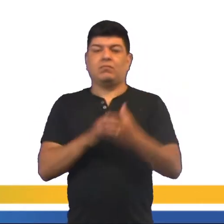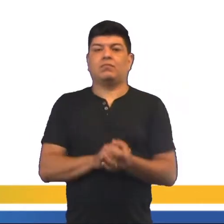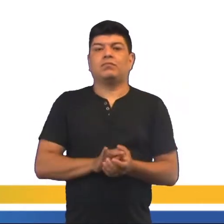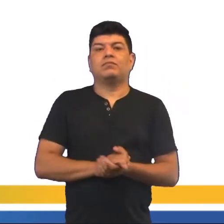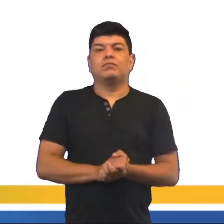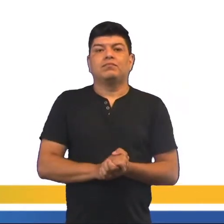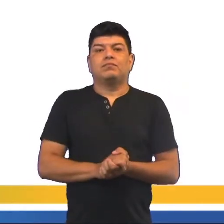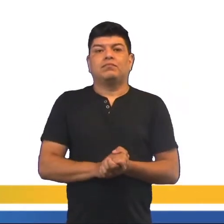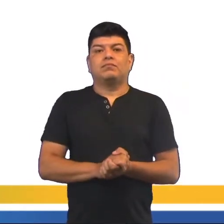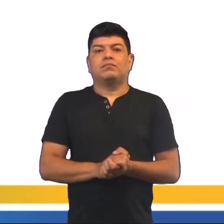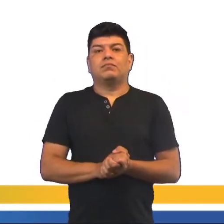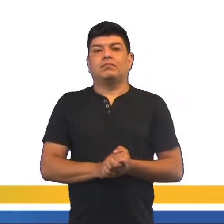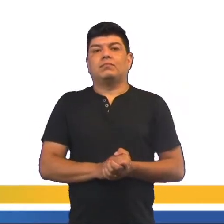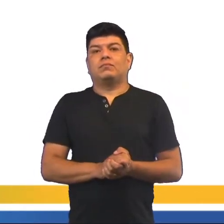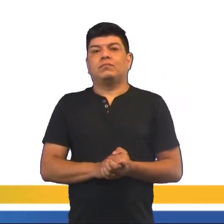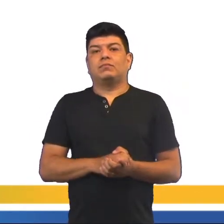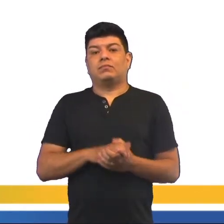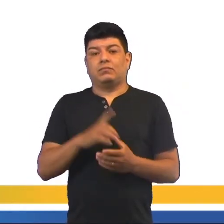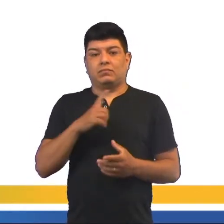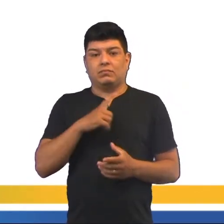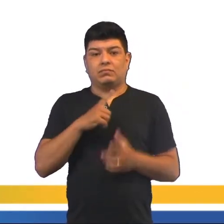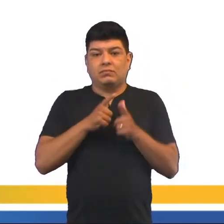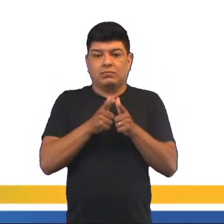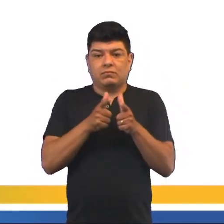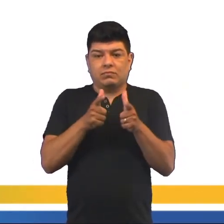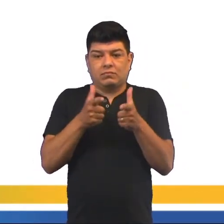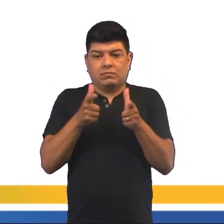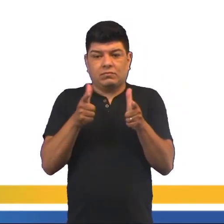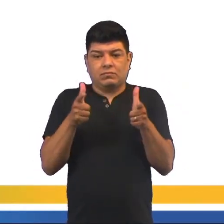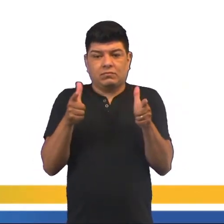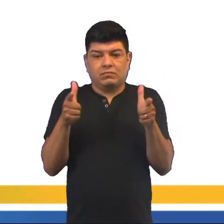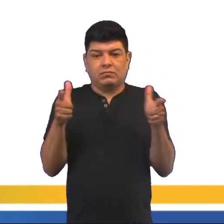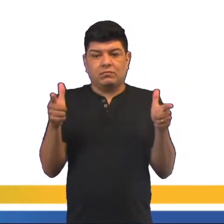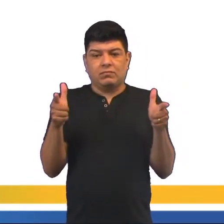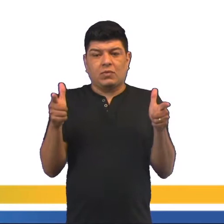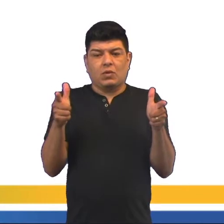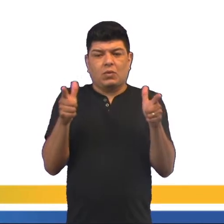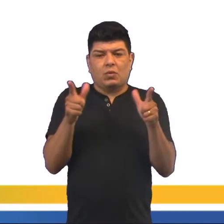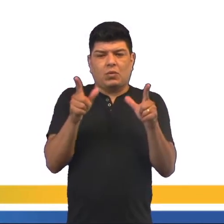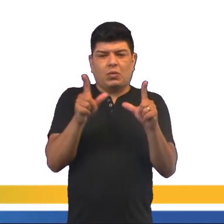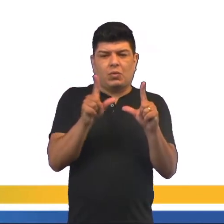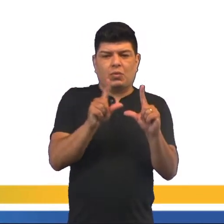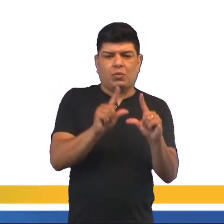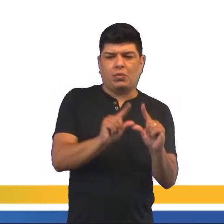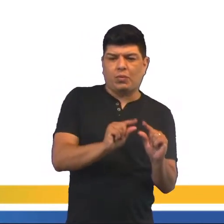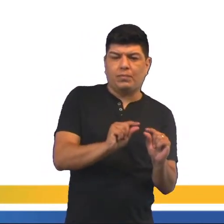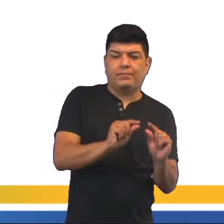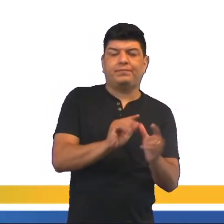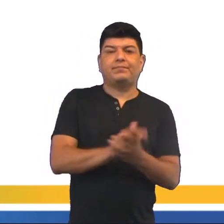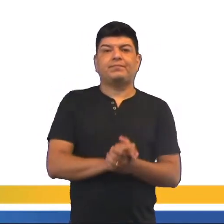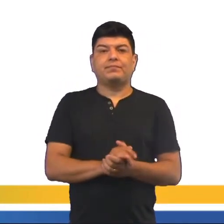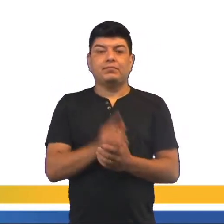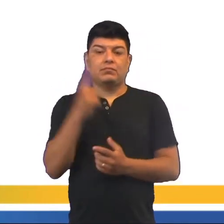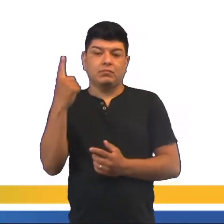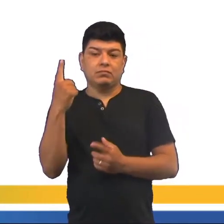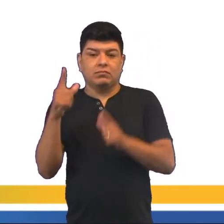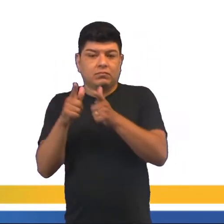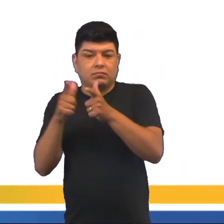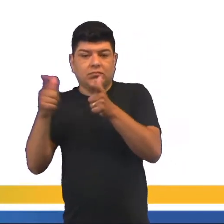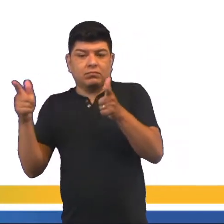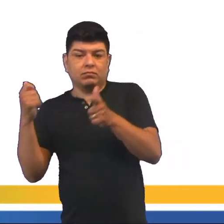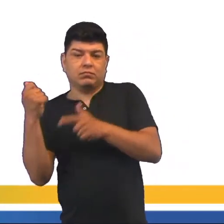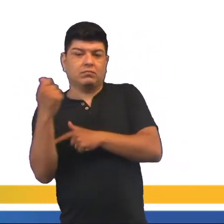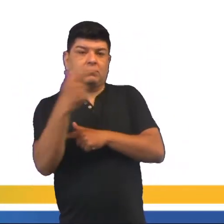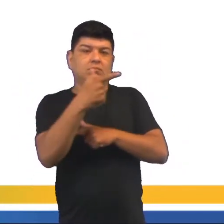Temos aí, né, uma ampliação ou uma redução. Veja que um é maior que o